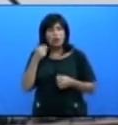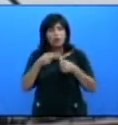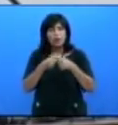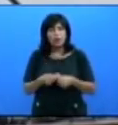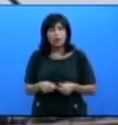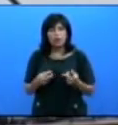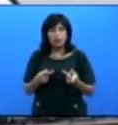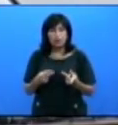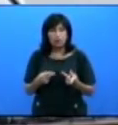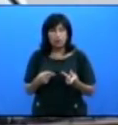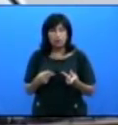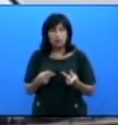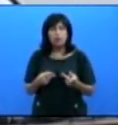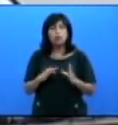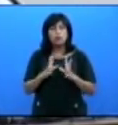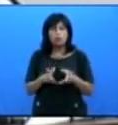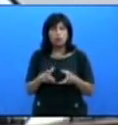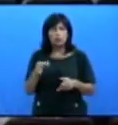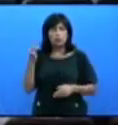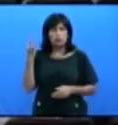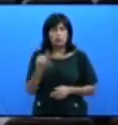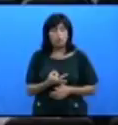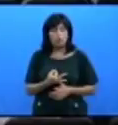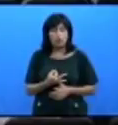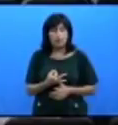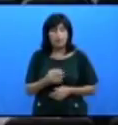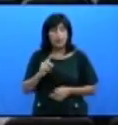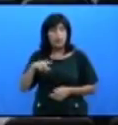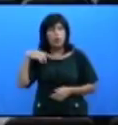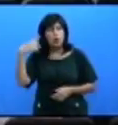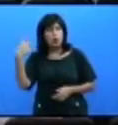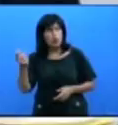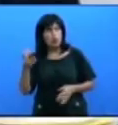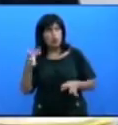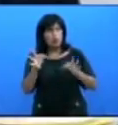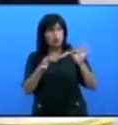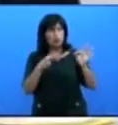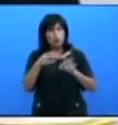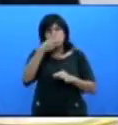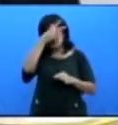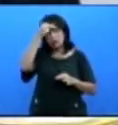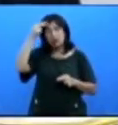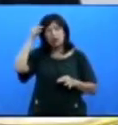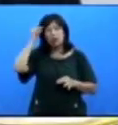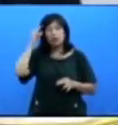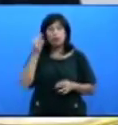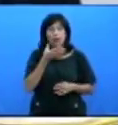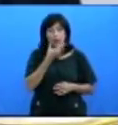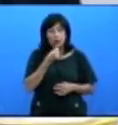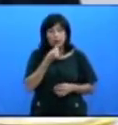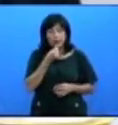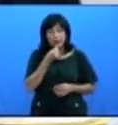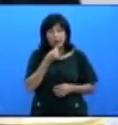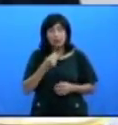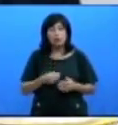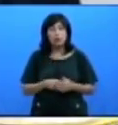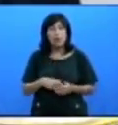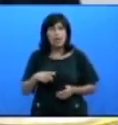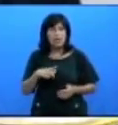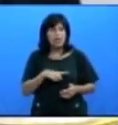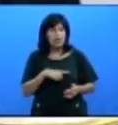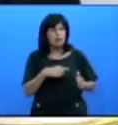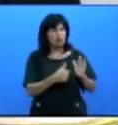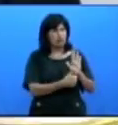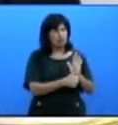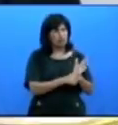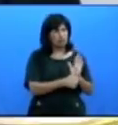como estão. Aprovado. Projeto de lei do senhor prefeito municipal. Artigo 1º. Ficam revogadas, em todos